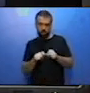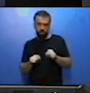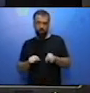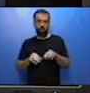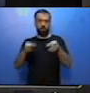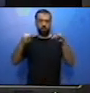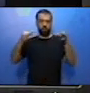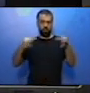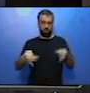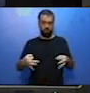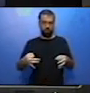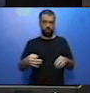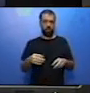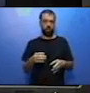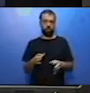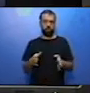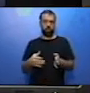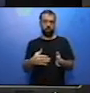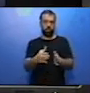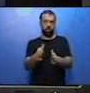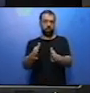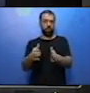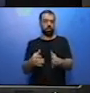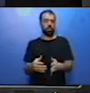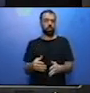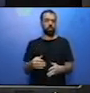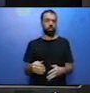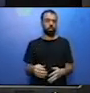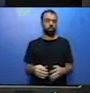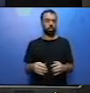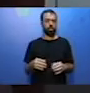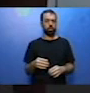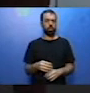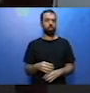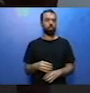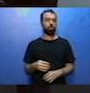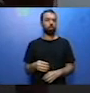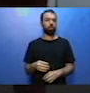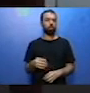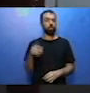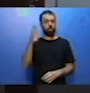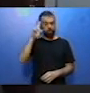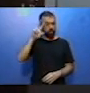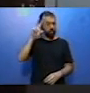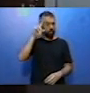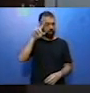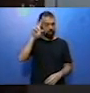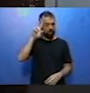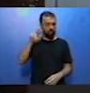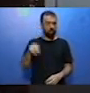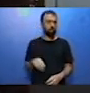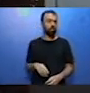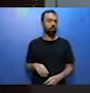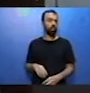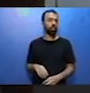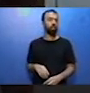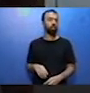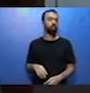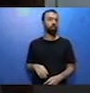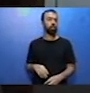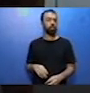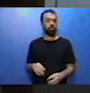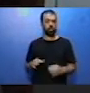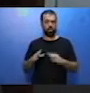perfeito o caminho segue como uma coisa natural essa nossa reflexão e lembrando que no momento que ainda estamos